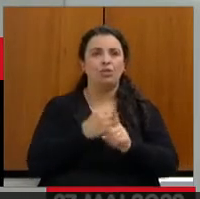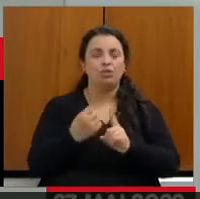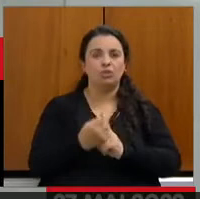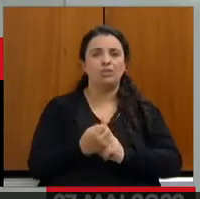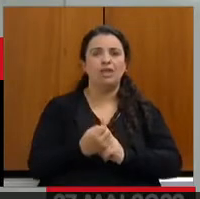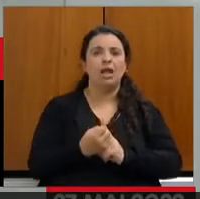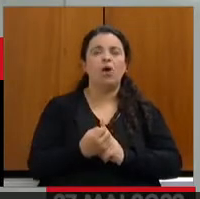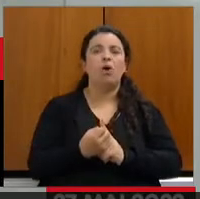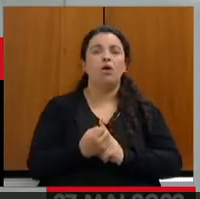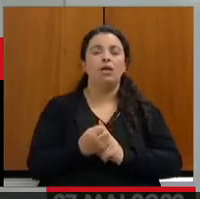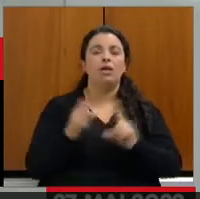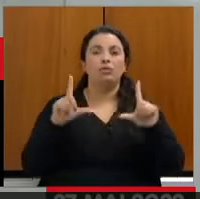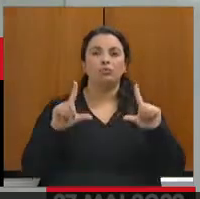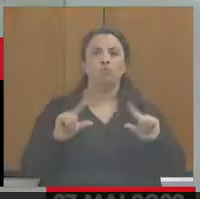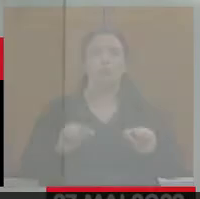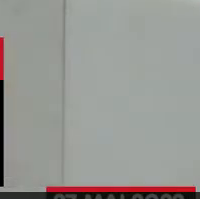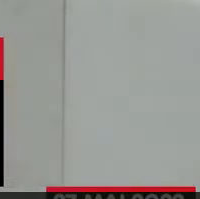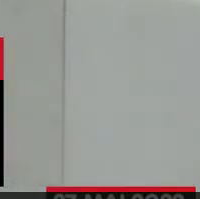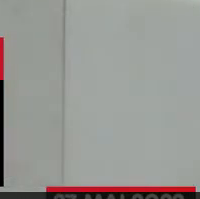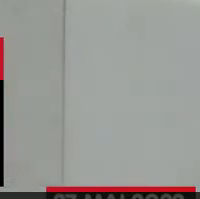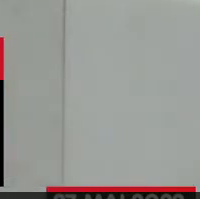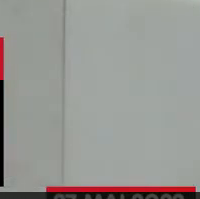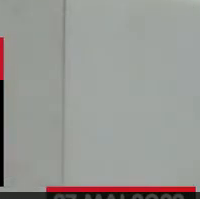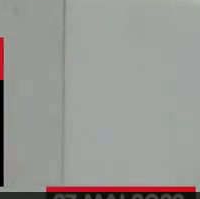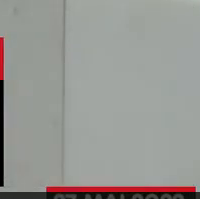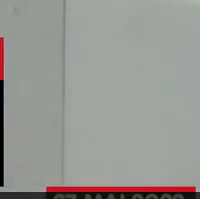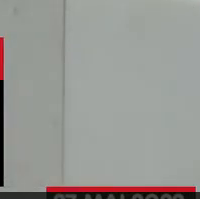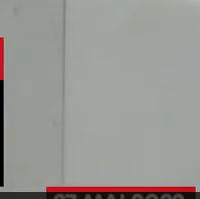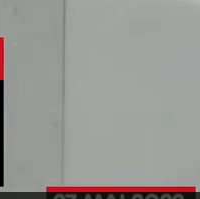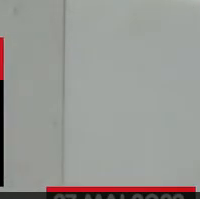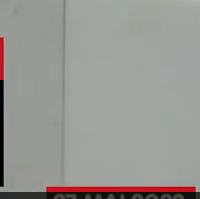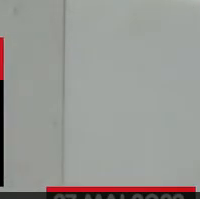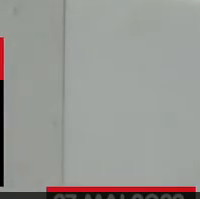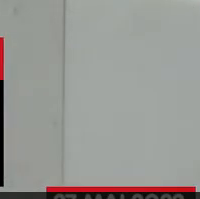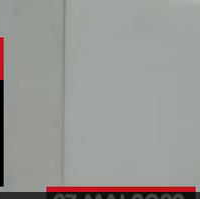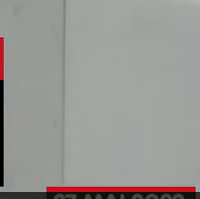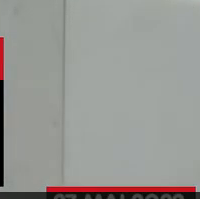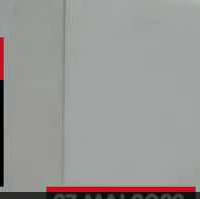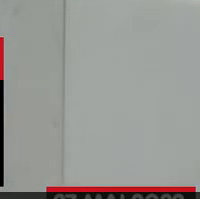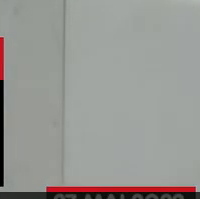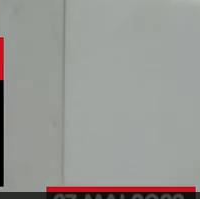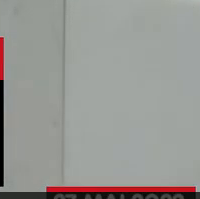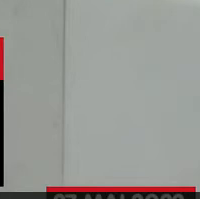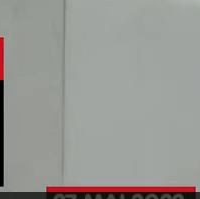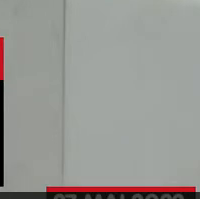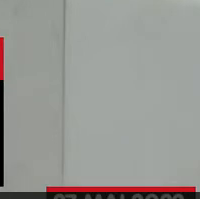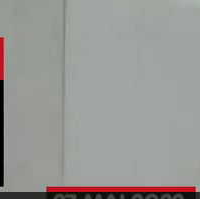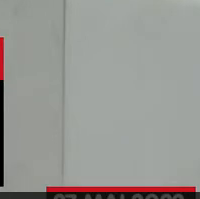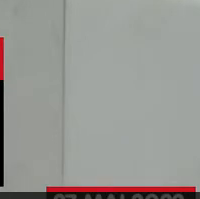redutora de danos à E aí